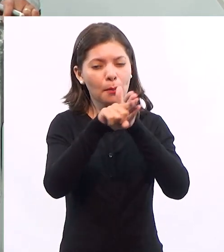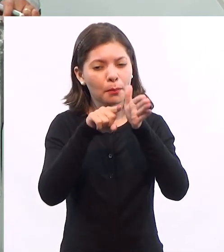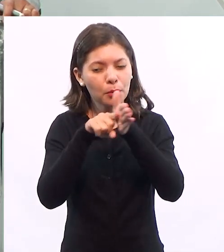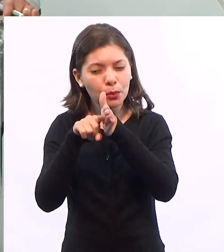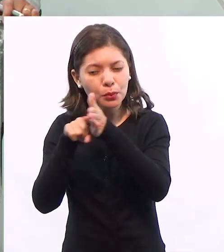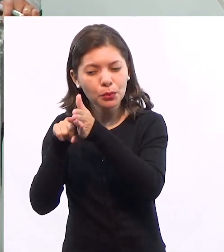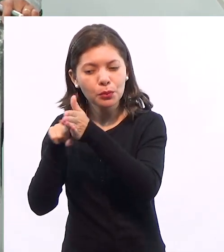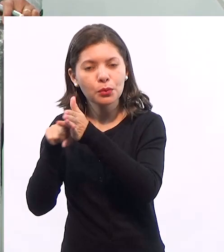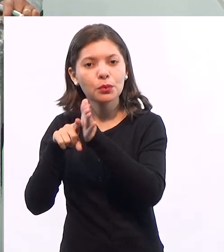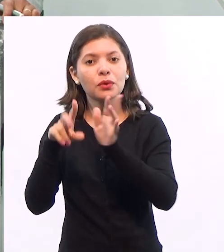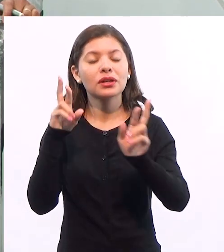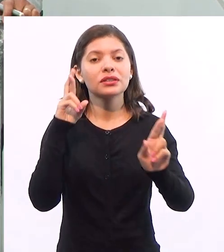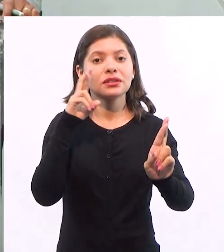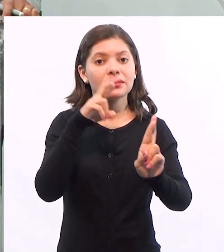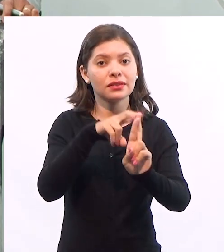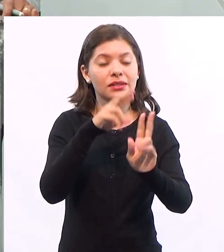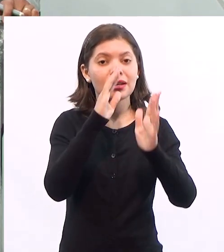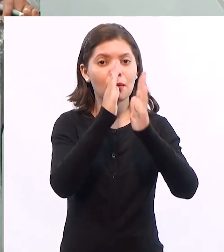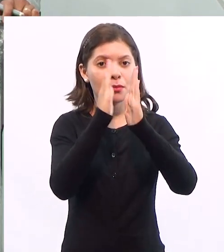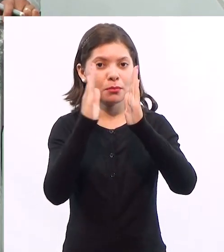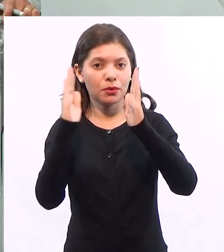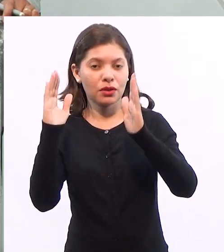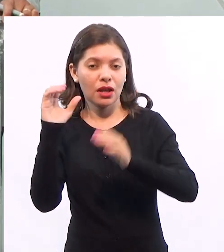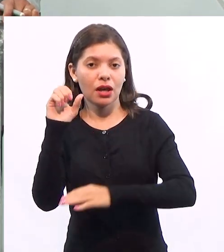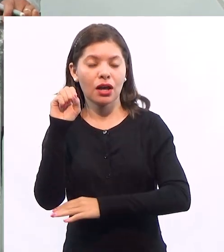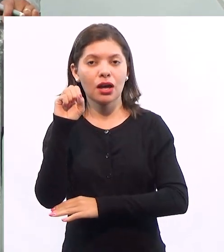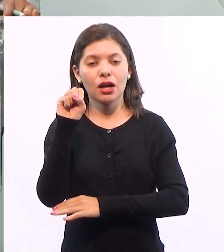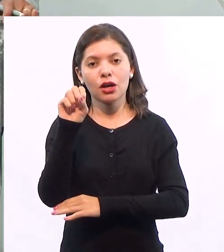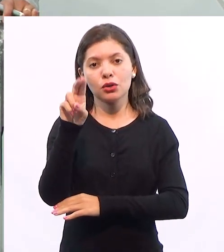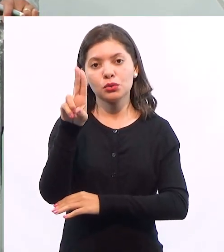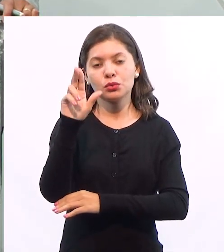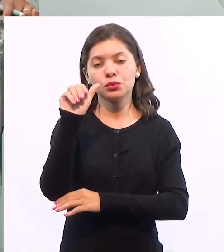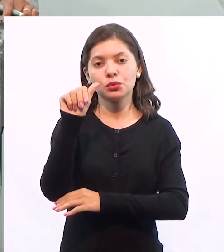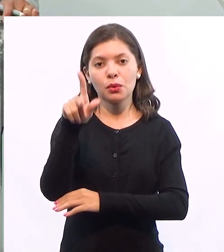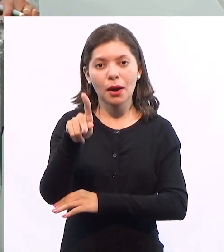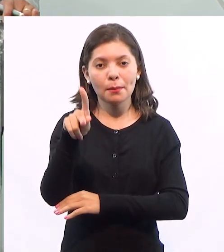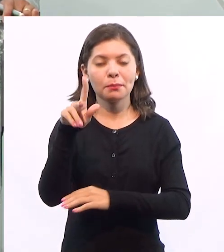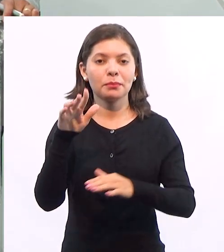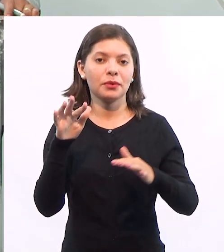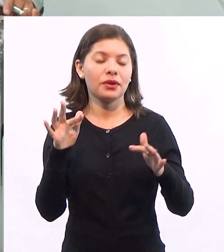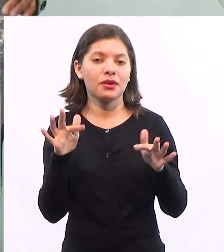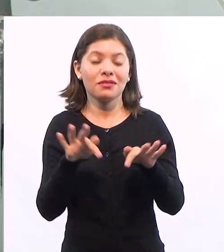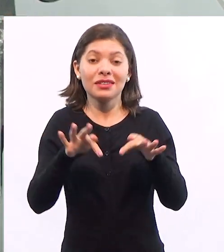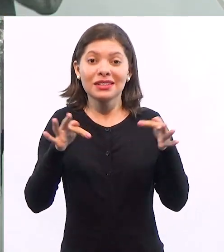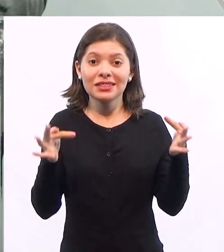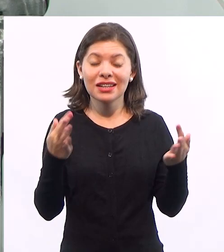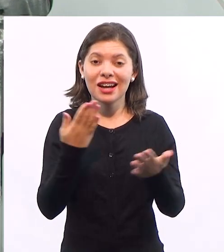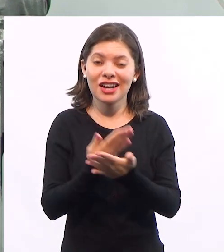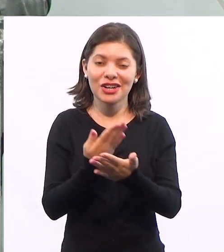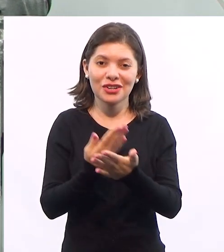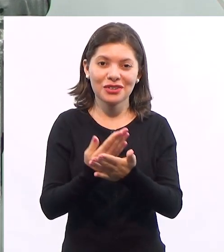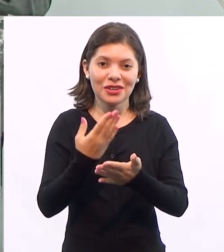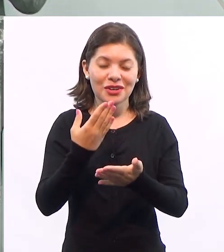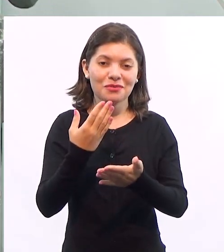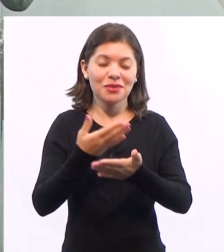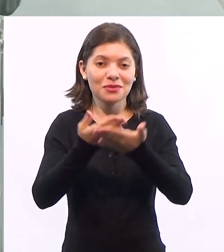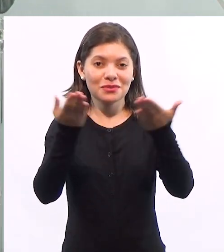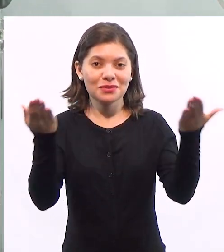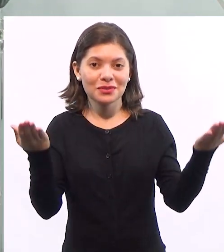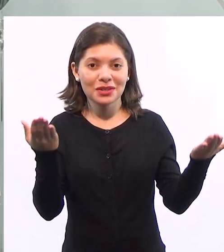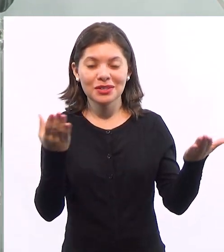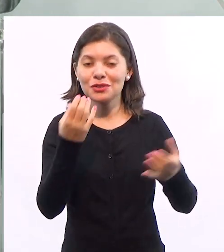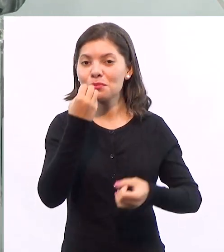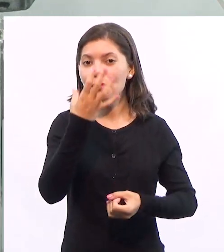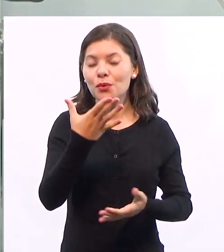as nossas referências bibliográficas na minha biblioteca lá no SWAP, tá bom? Quero finalizar essa aula aqui com você, te desejando